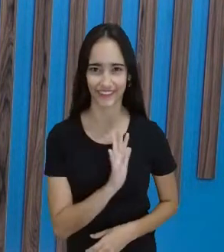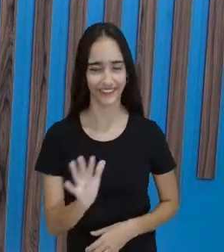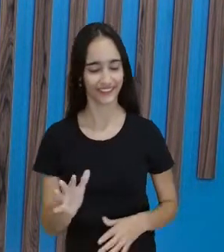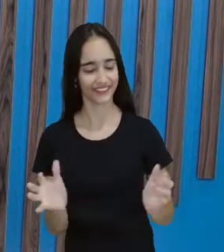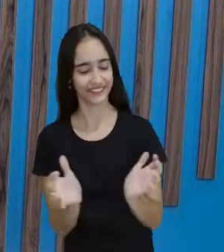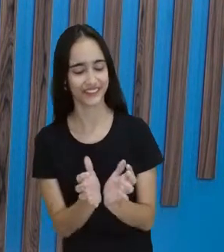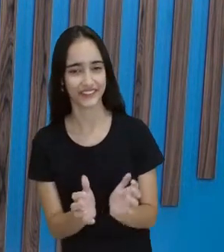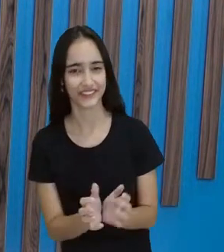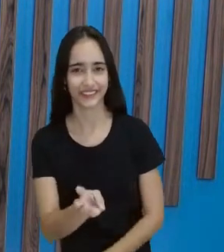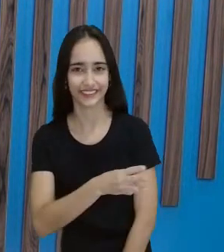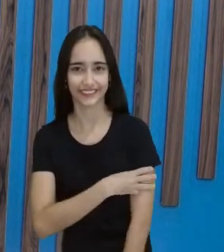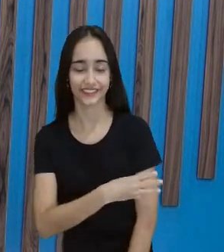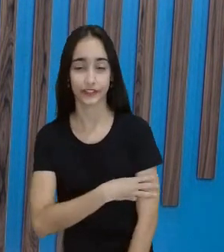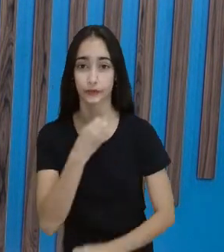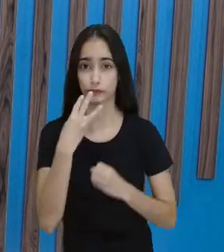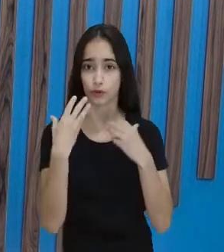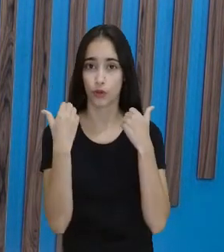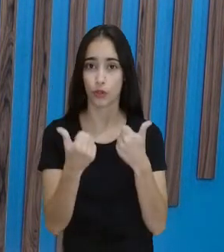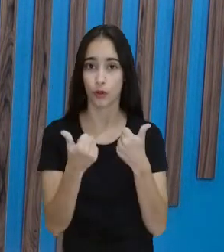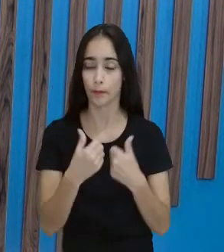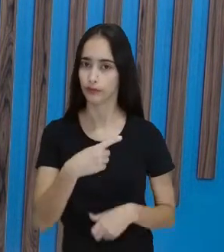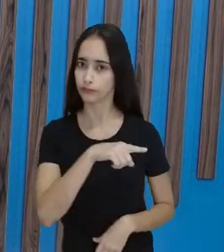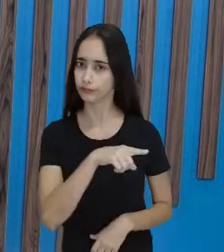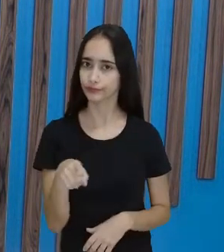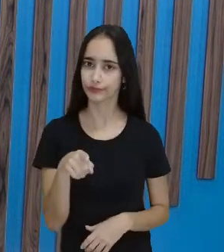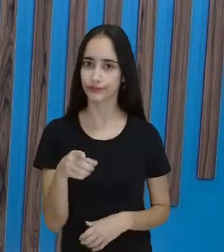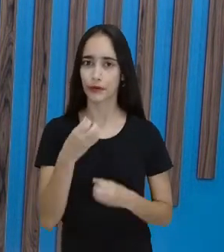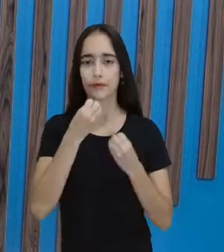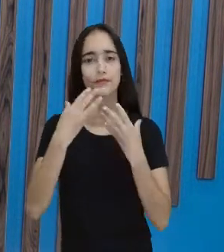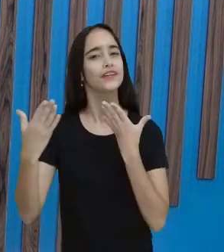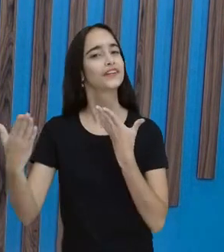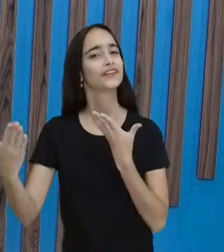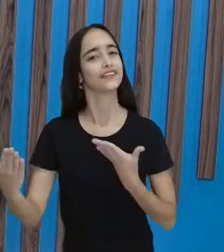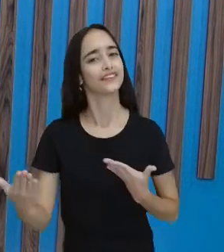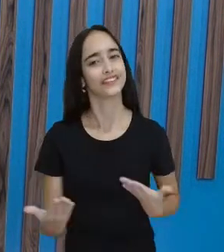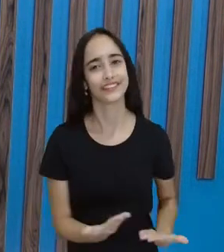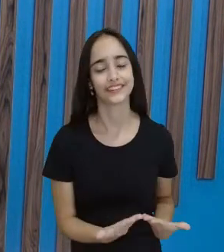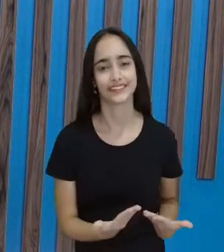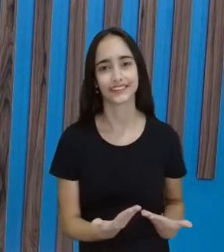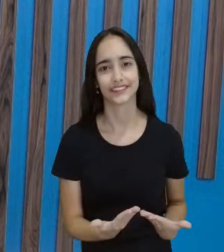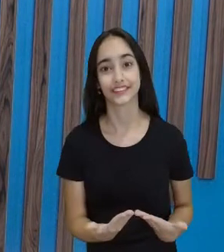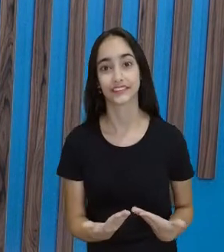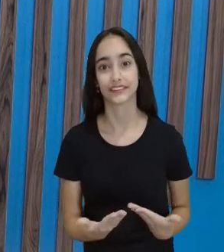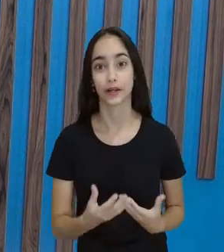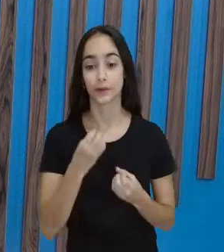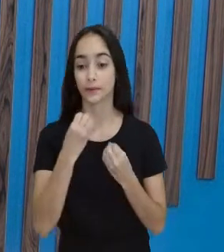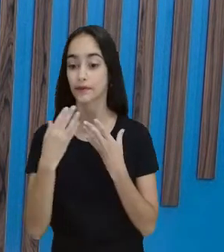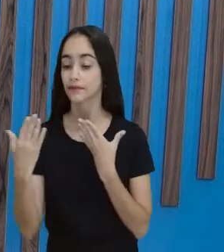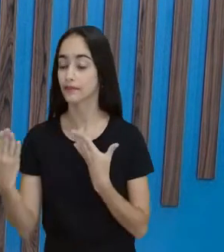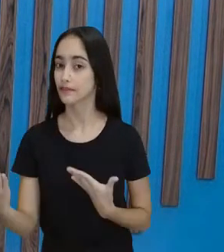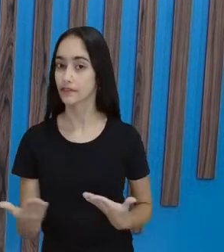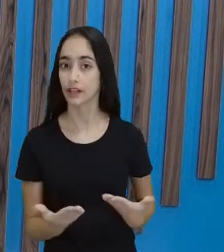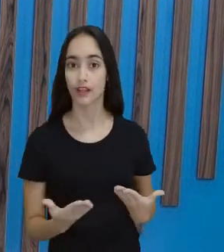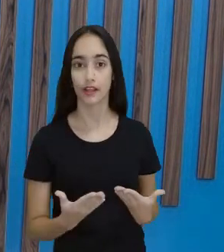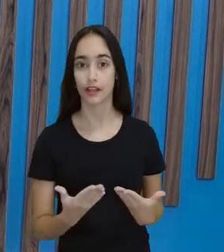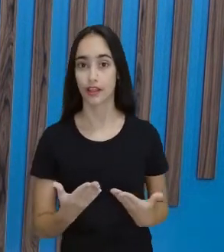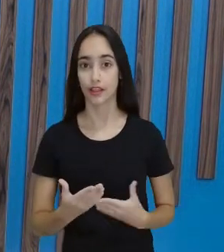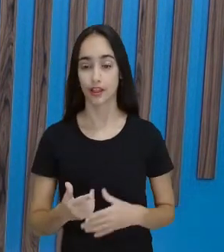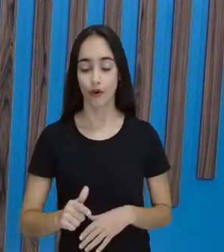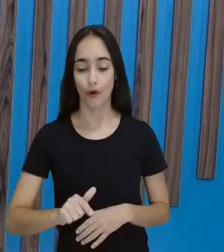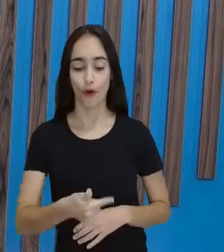turminha do terceiro ano, tudo bem com vocês? Sejam todos e todas muito bem-vindos e bem-vindas a mais uma aula